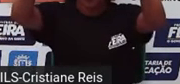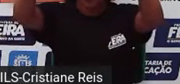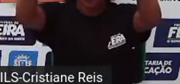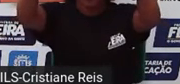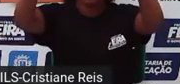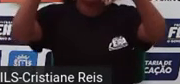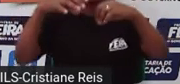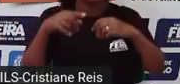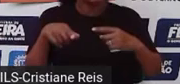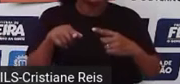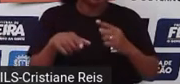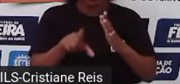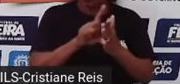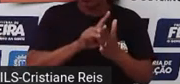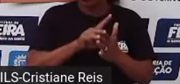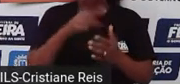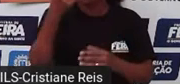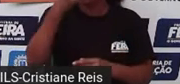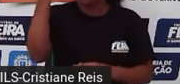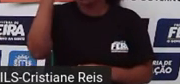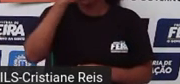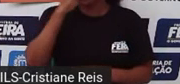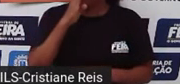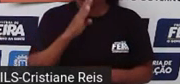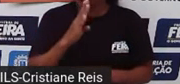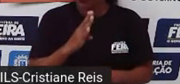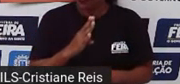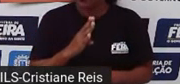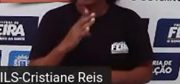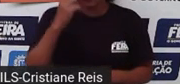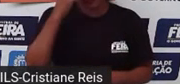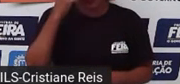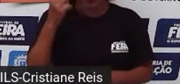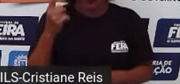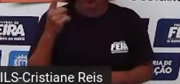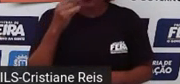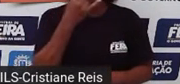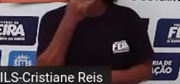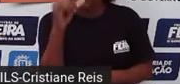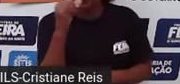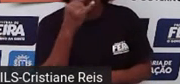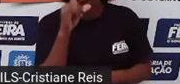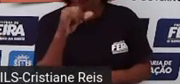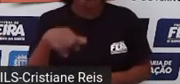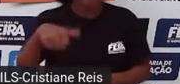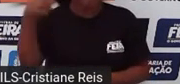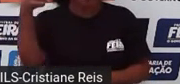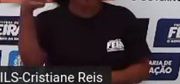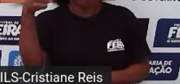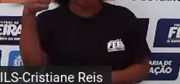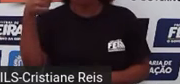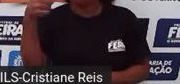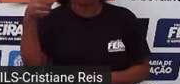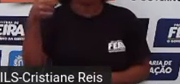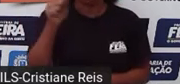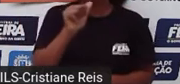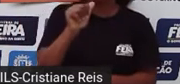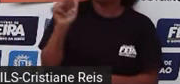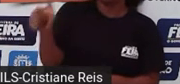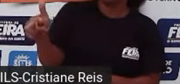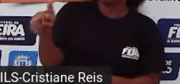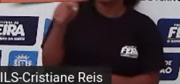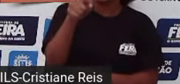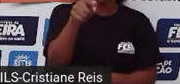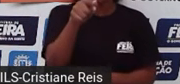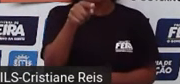a Usina de Três Gargantas Olha o lago né dessa dessa represa Então essa represa ela é